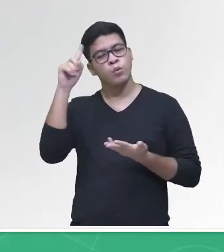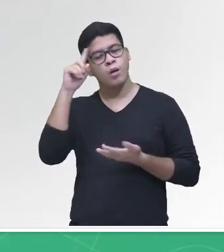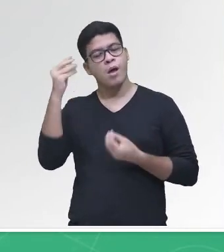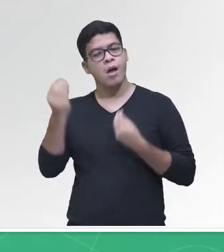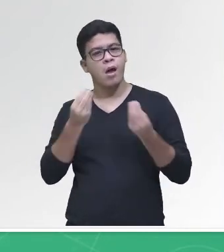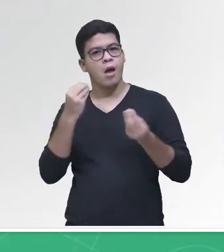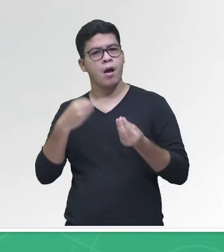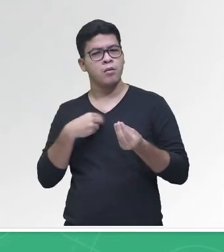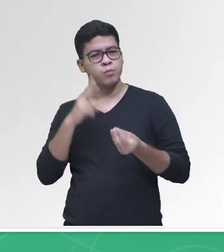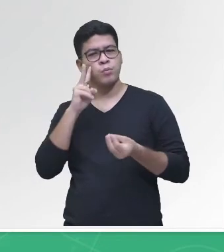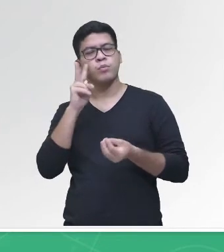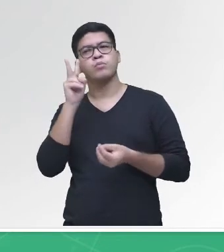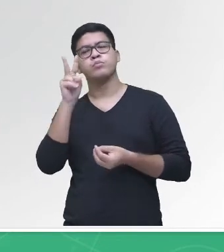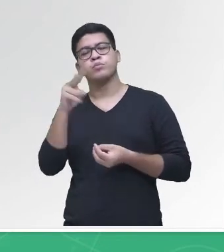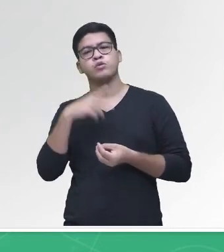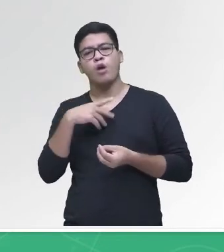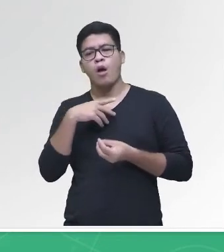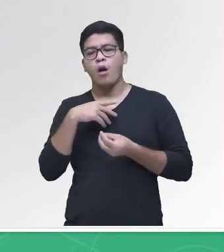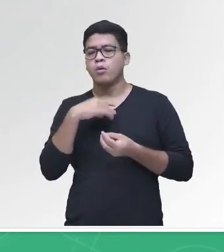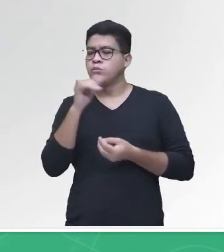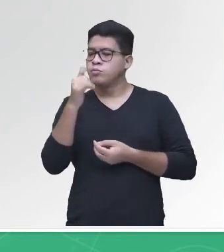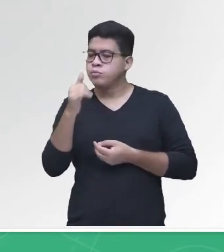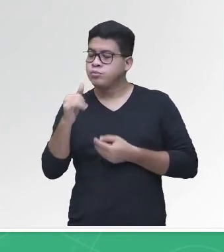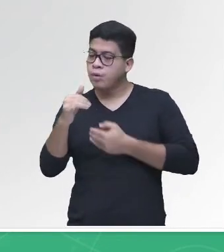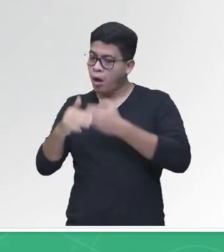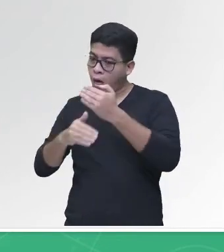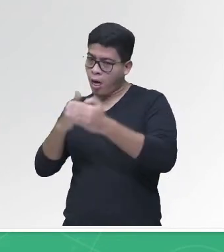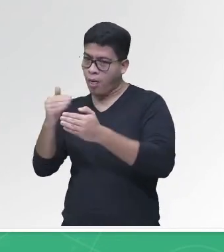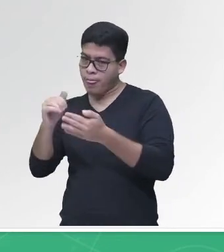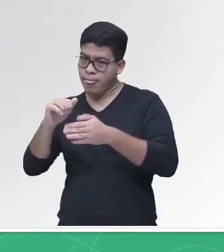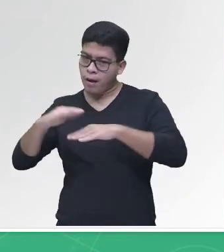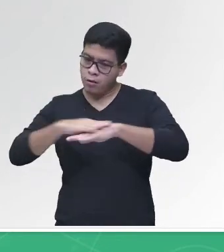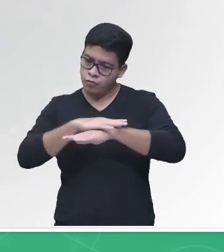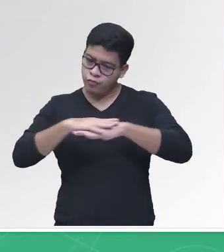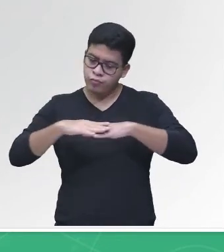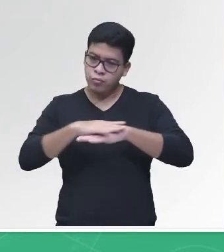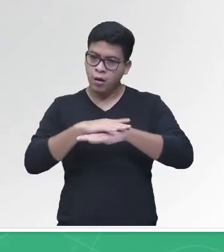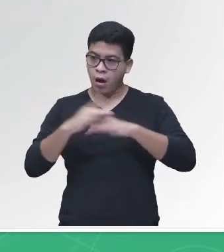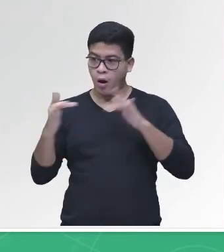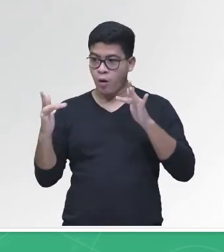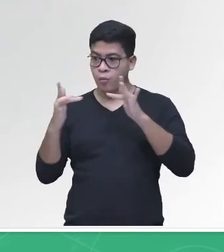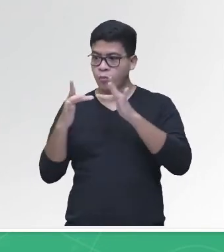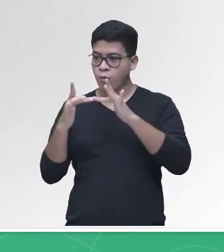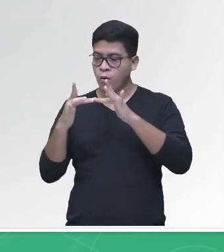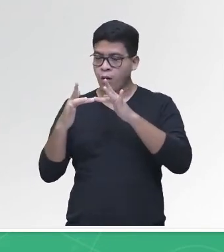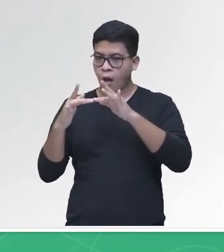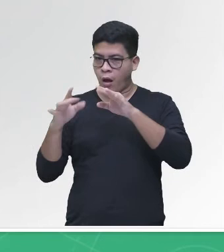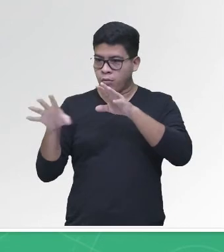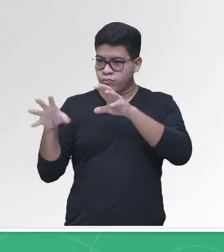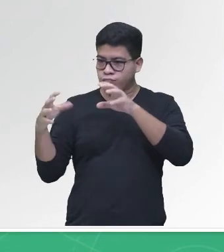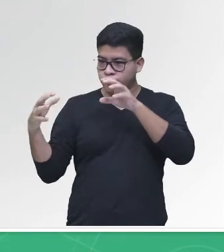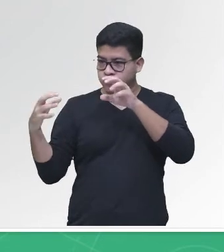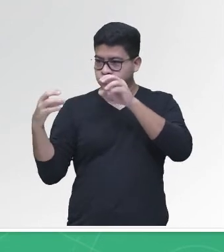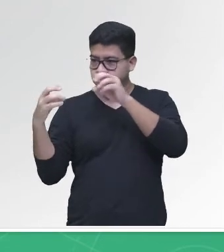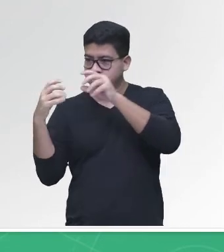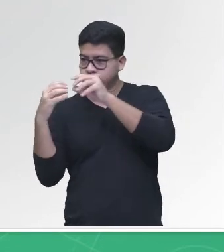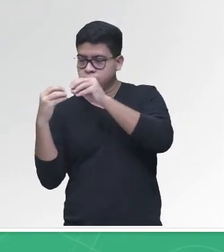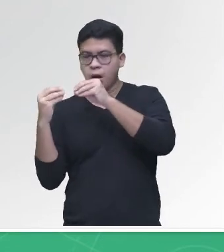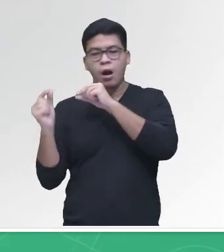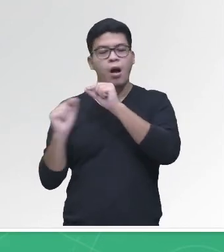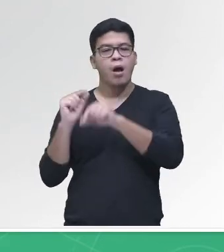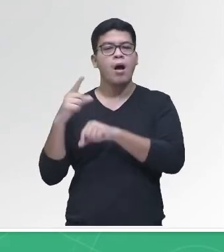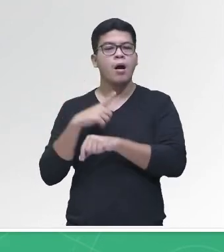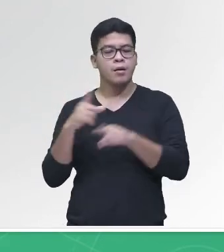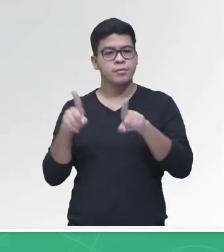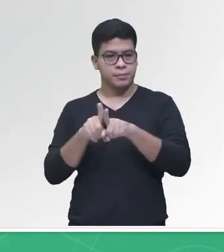pode visualizar os processos de eletrização por atrito, contato e indução. E daqui a pouco nós voltamos